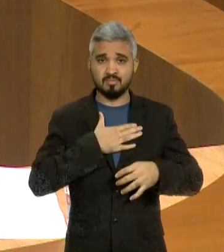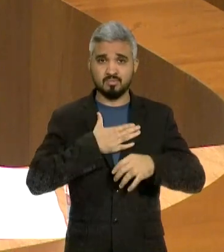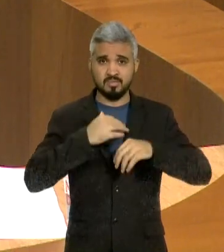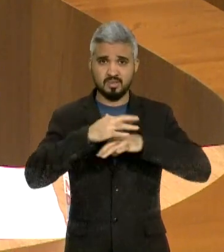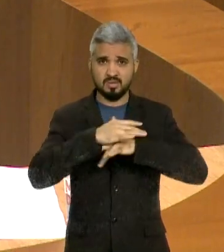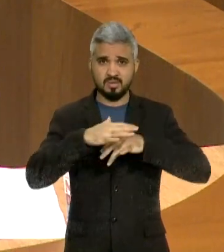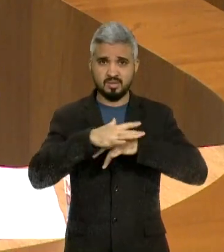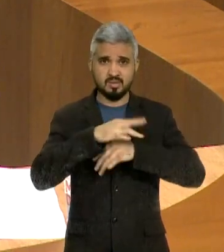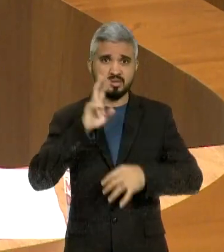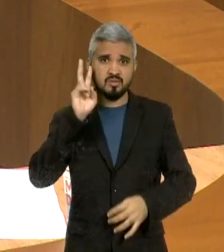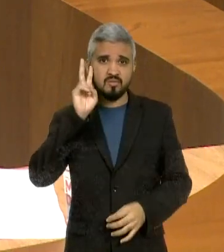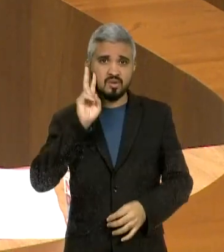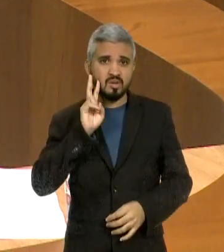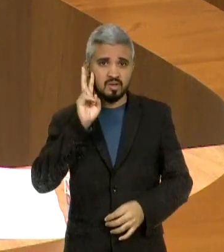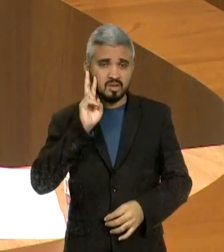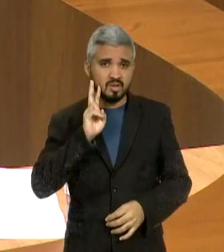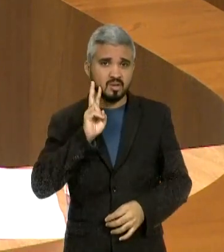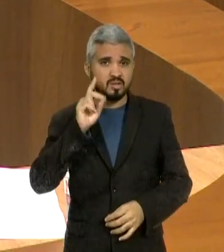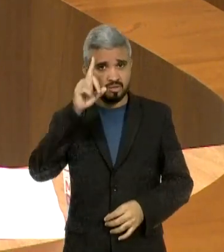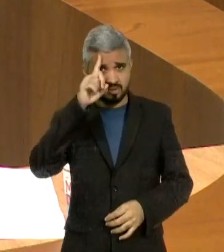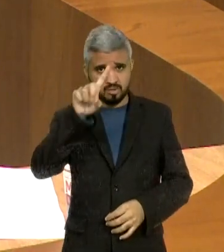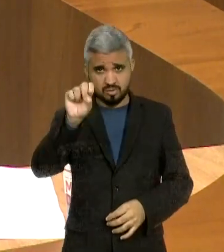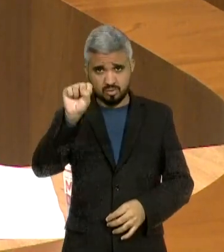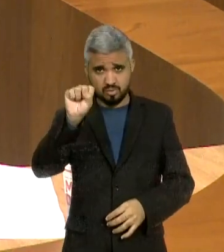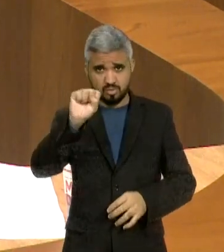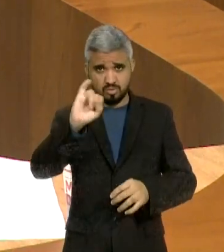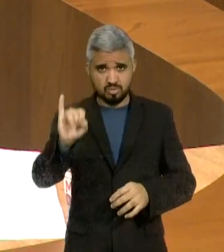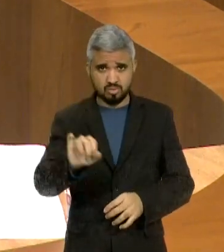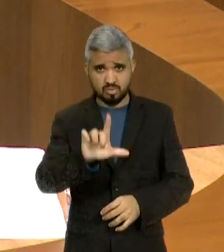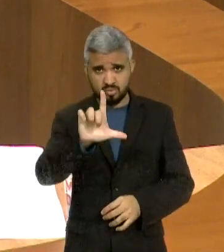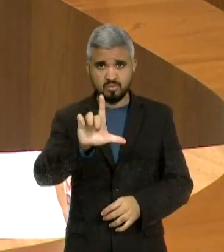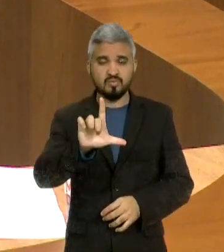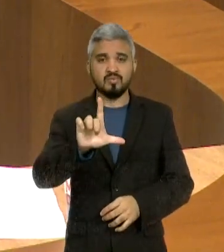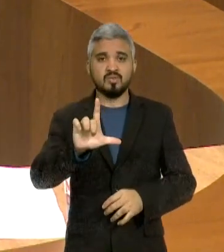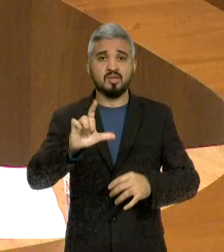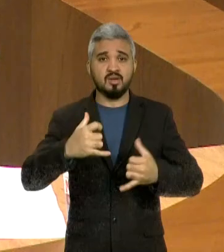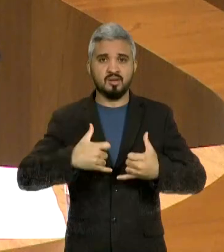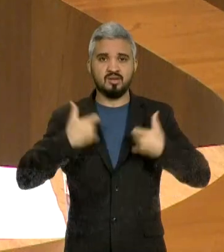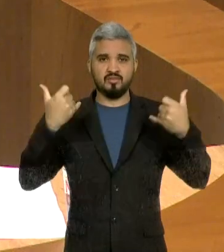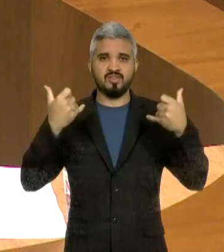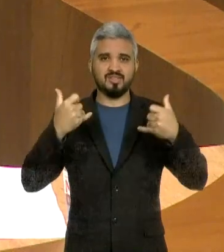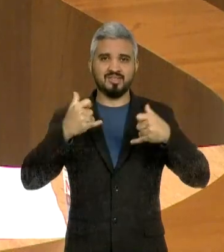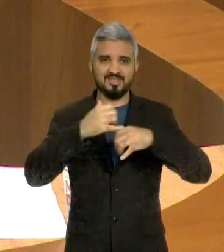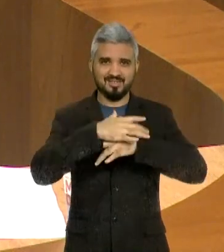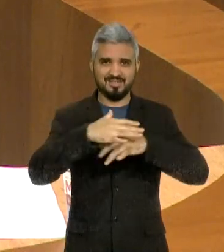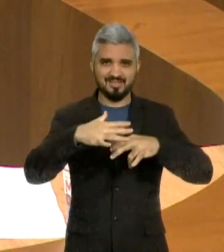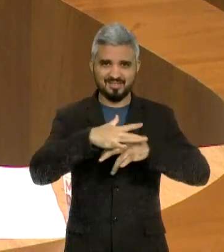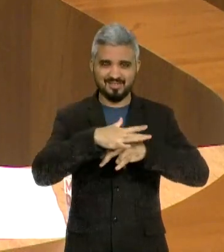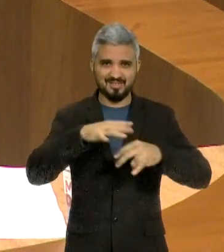de julho, aniversário da nossa cidade, né, deputado Julinho? E estivemos ali,